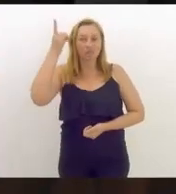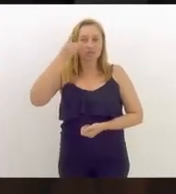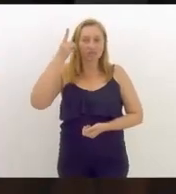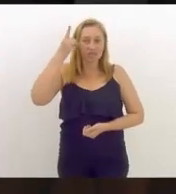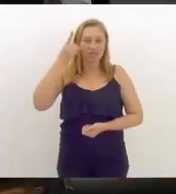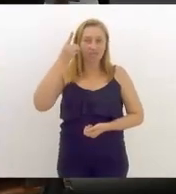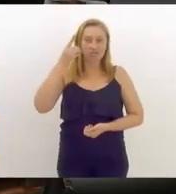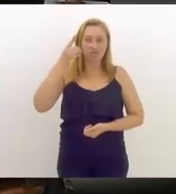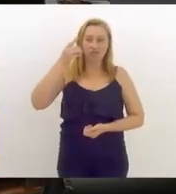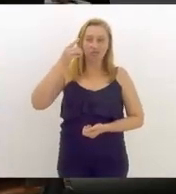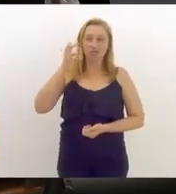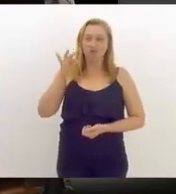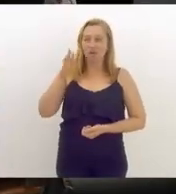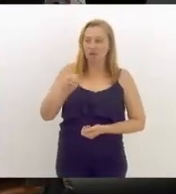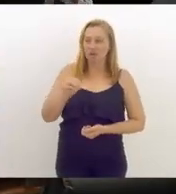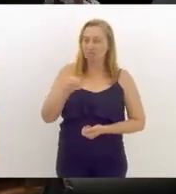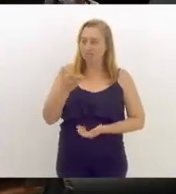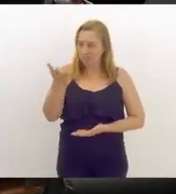máximo